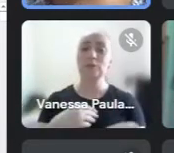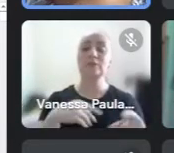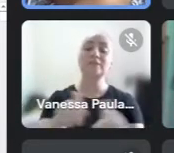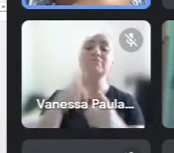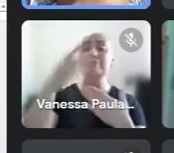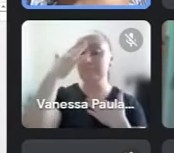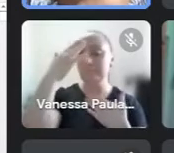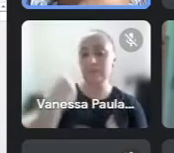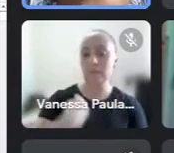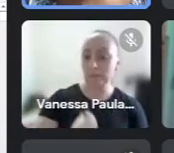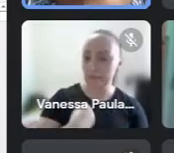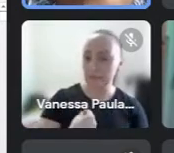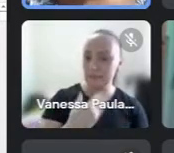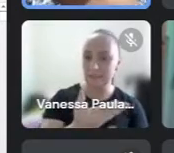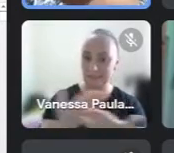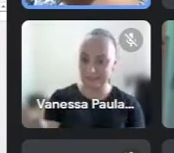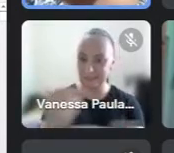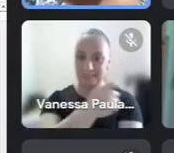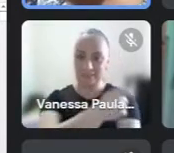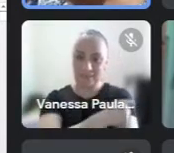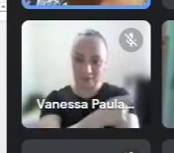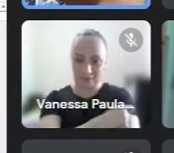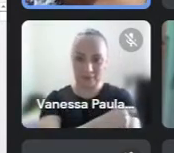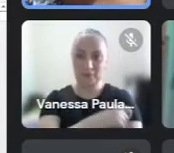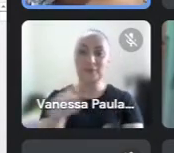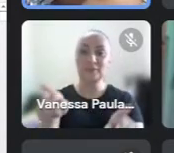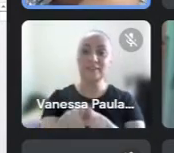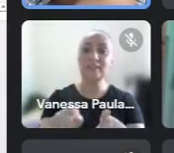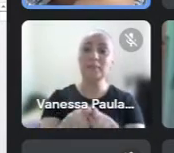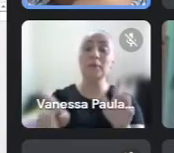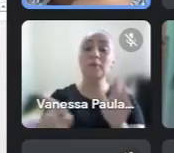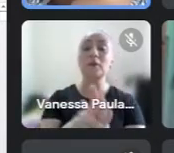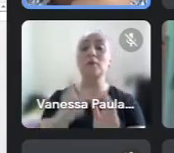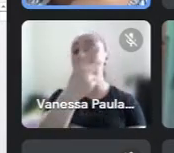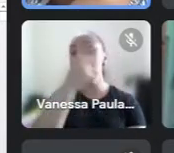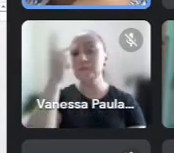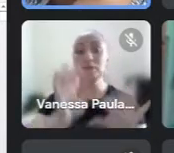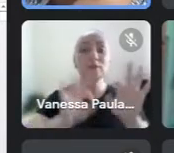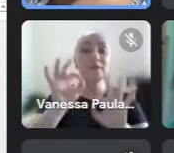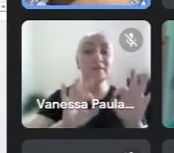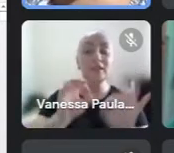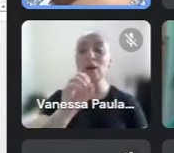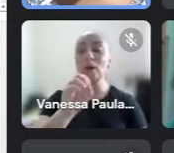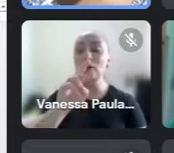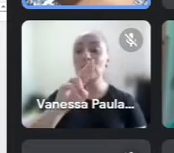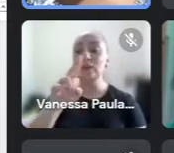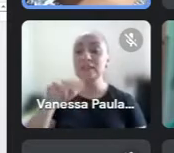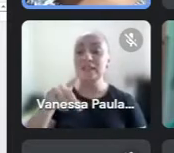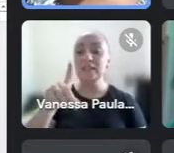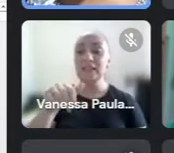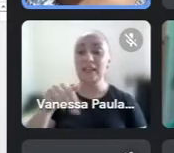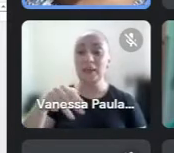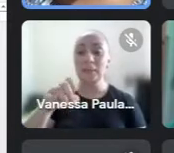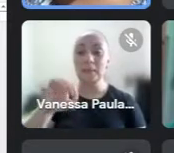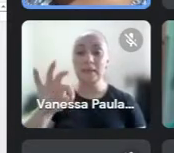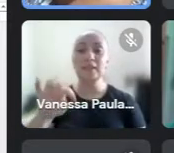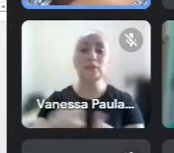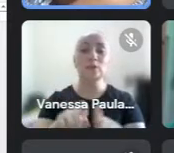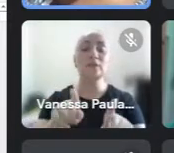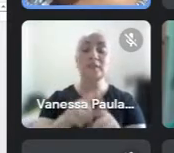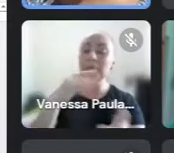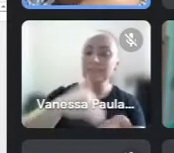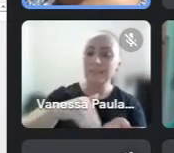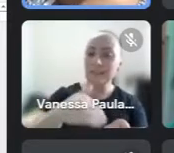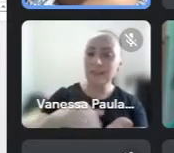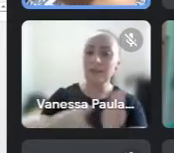professores novamente, dos alunos e também do pessoal do ordenamento, que eu estou vendo pessoas aqui da Secretaria de Agricultura e Pesca, então para mim